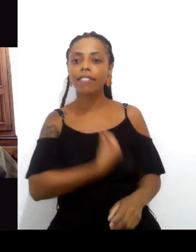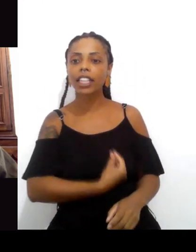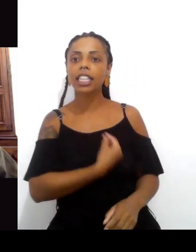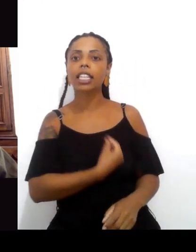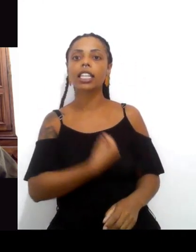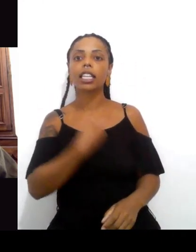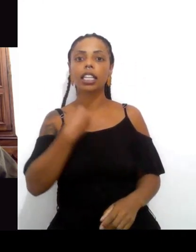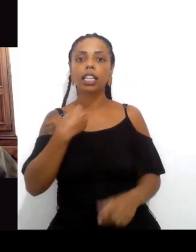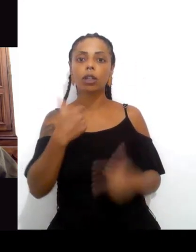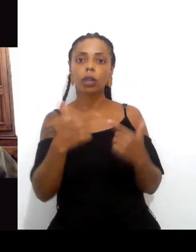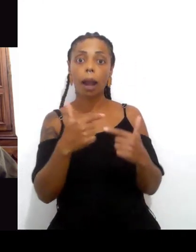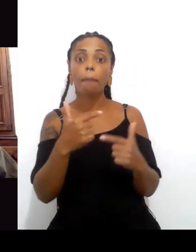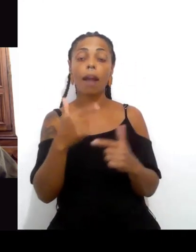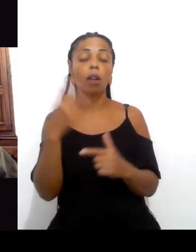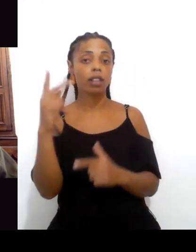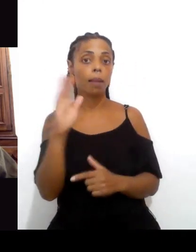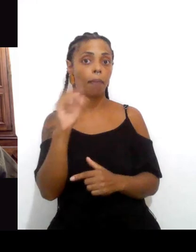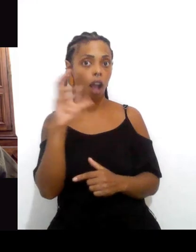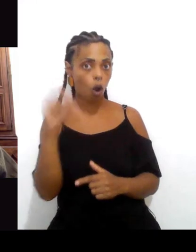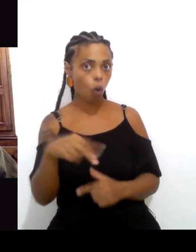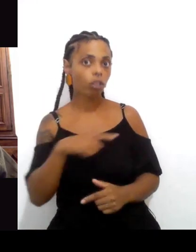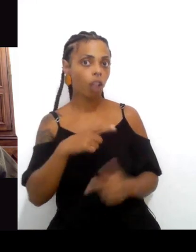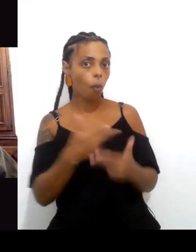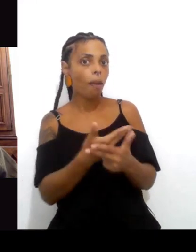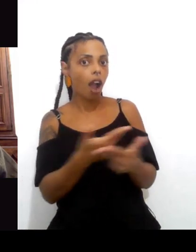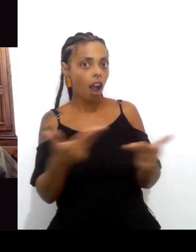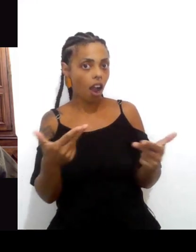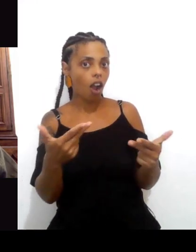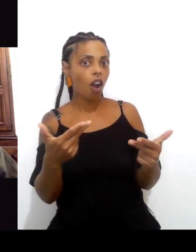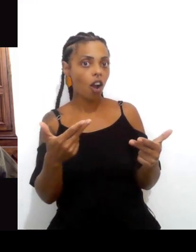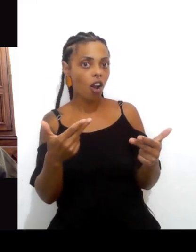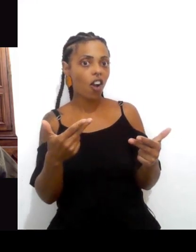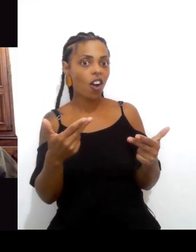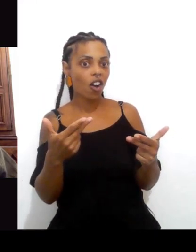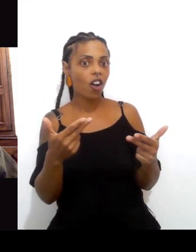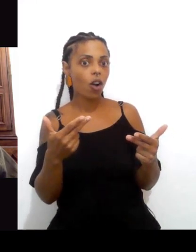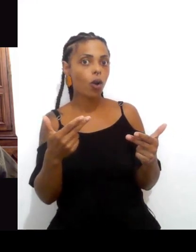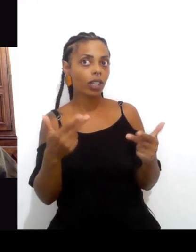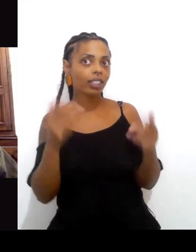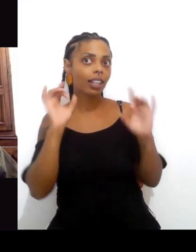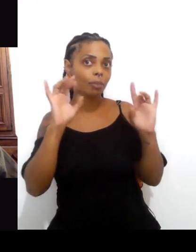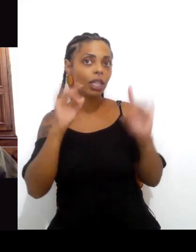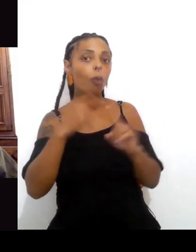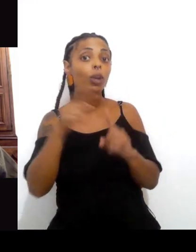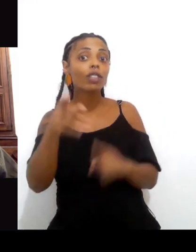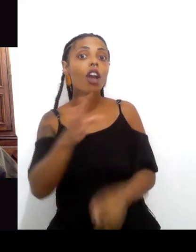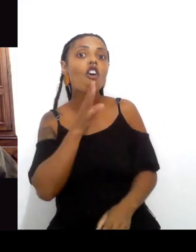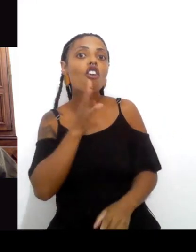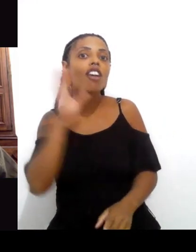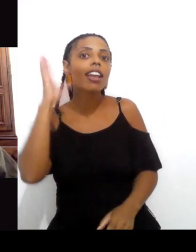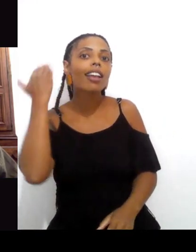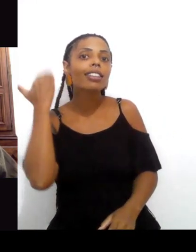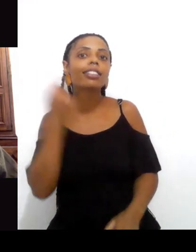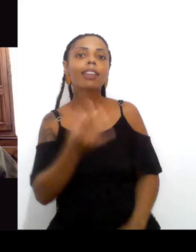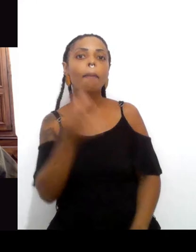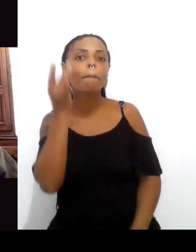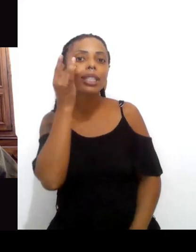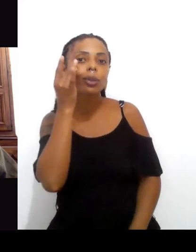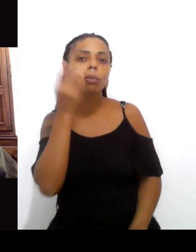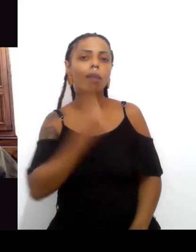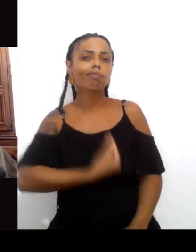Bacon em uma particularidade né você o conheceu pessoalmente vocês conviveram durante